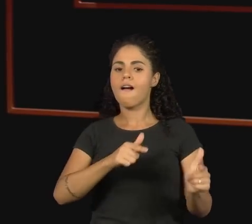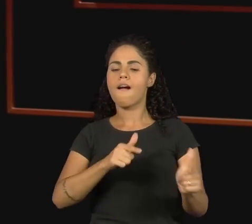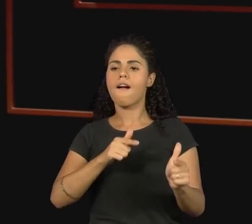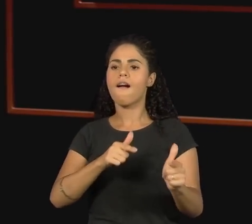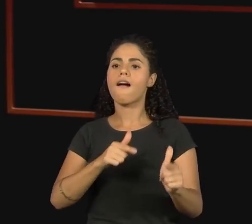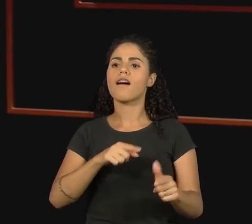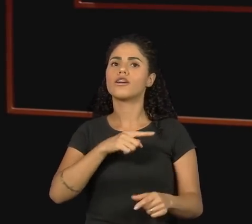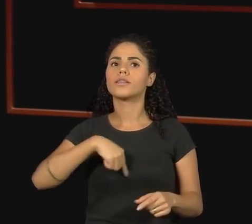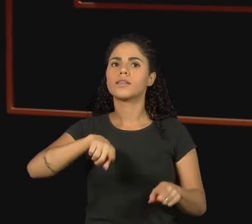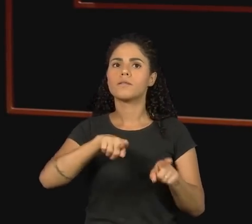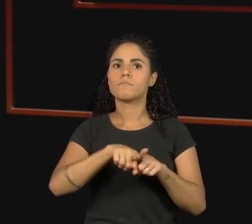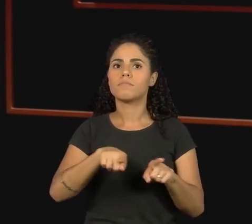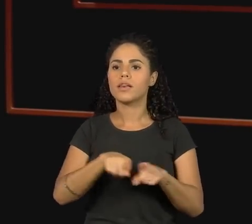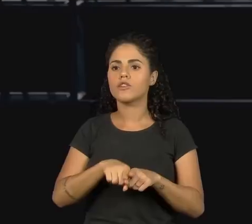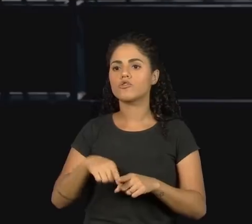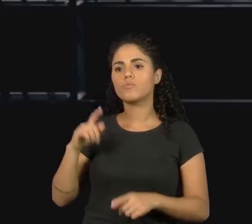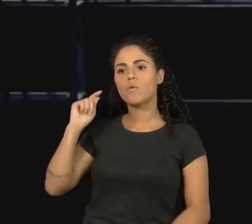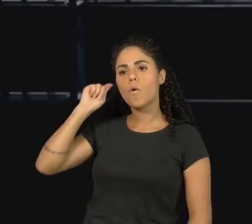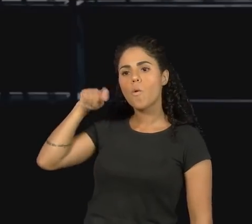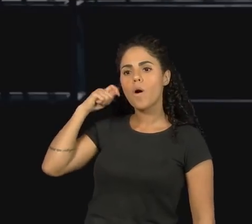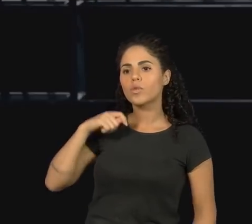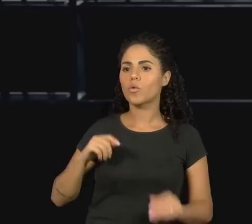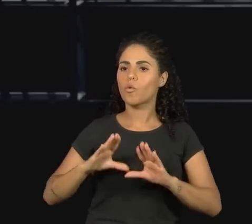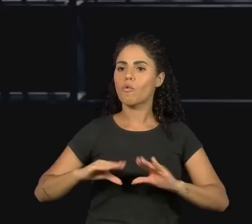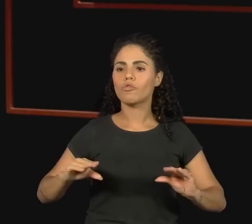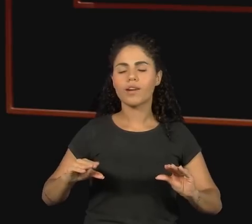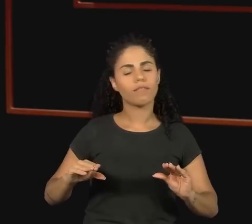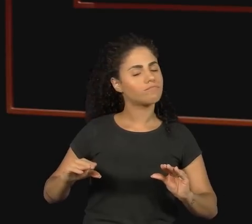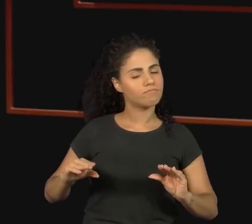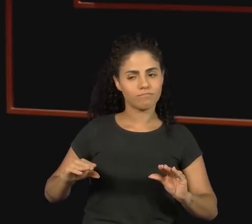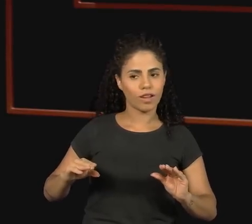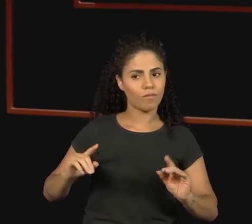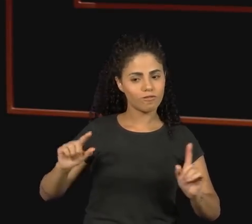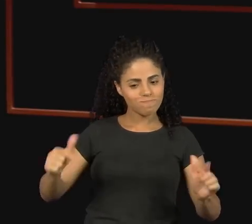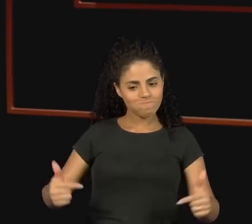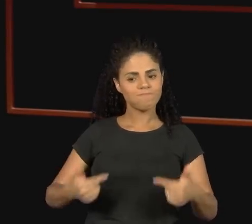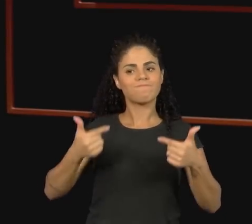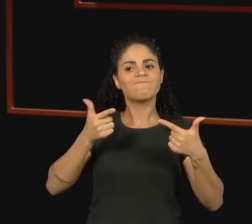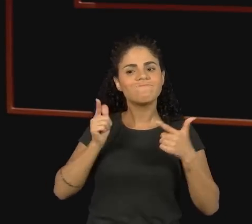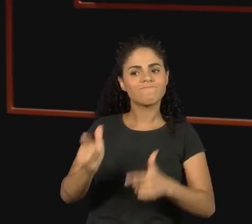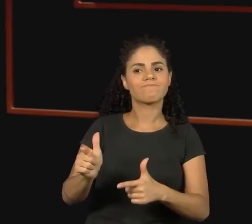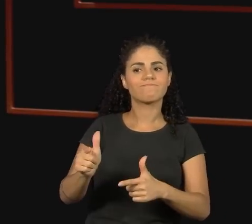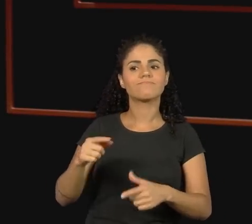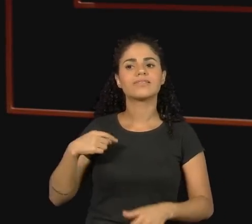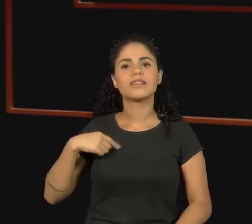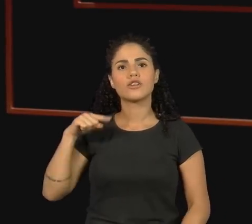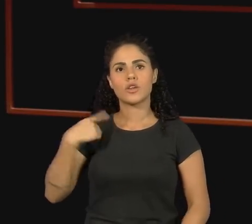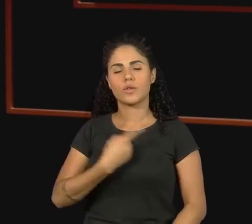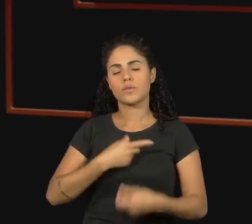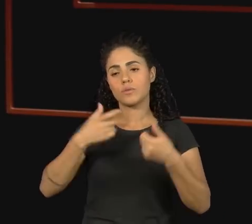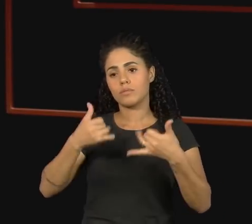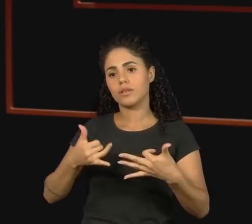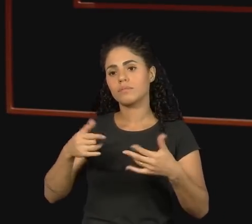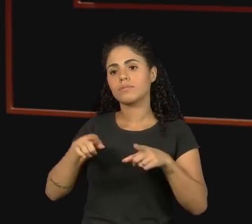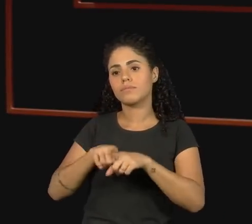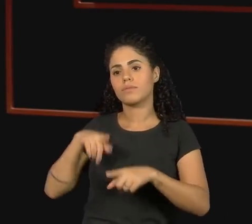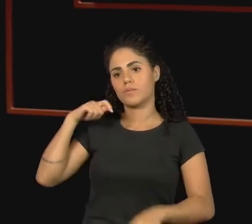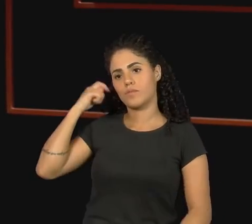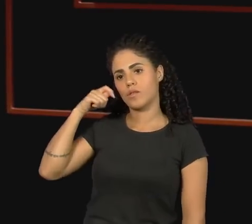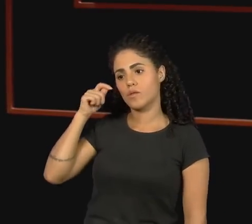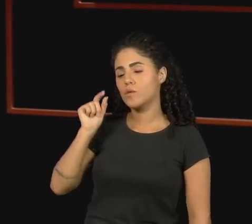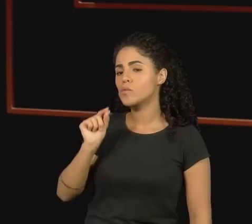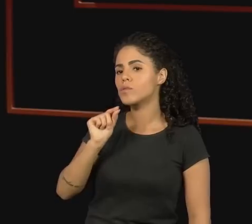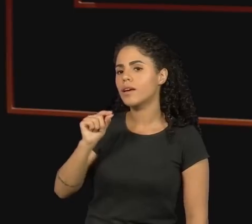ator, de não deixar o ator no lugar comum. E aí vem essa questão que a gente falou logo mais sobre o ator,